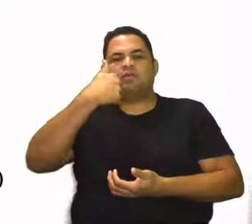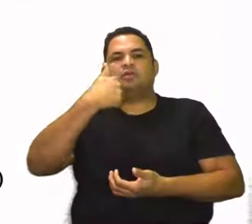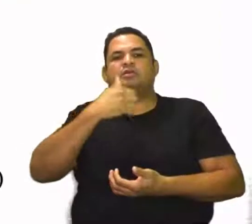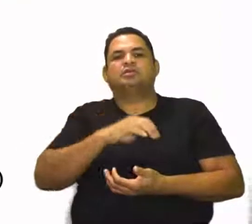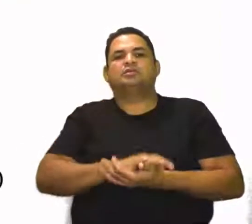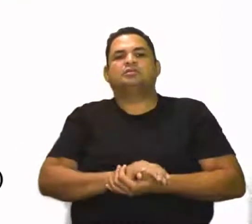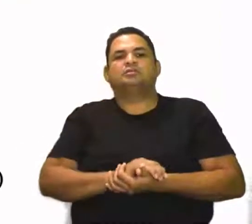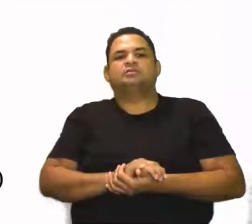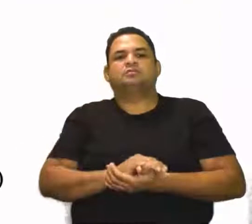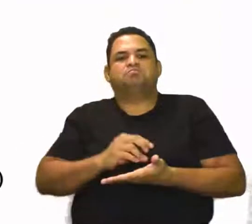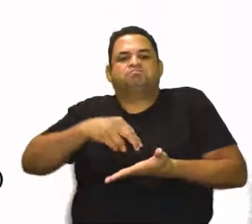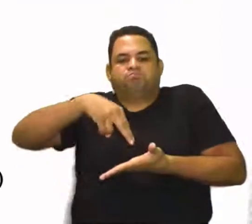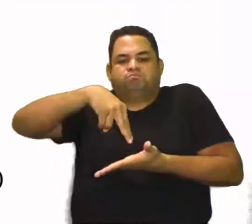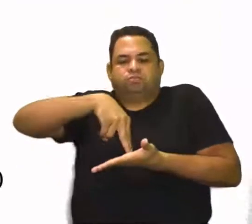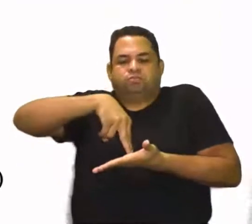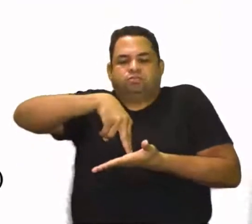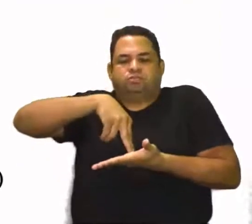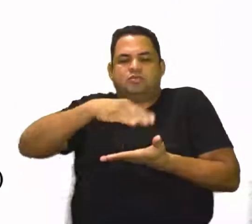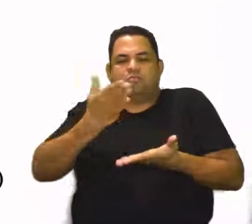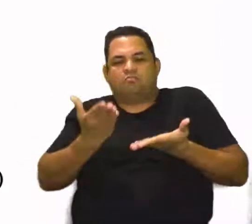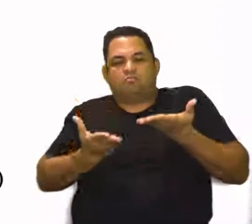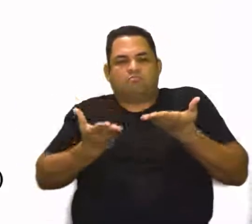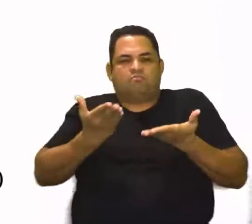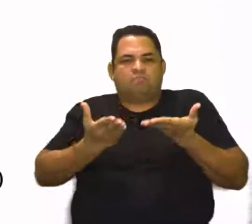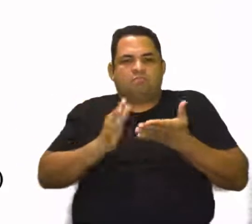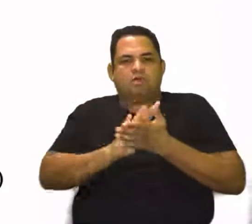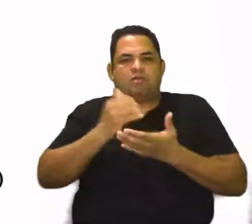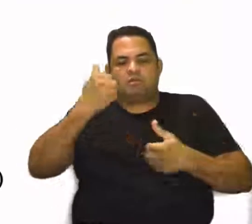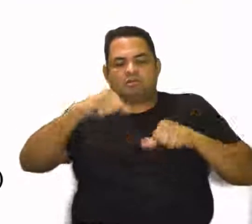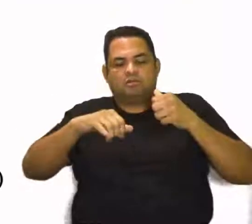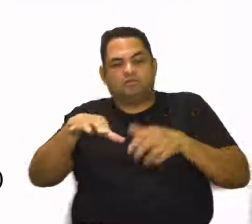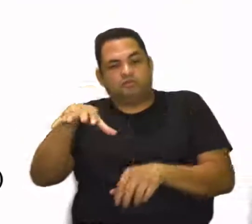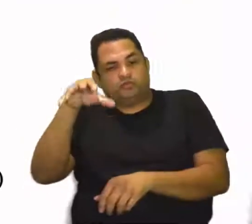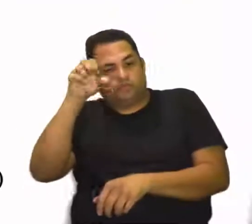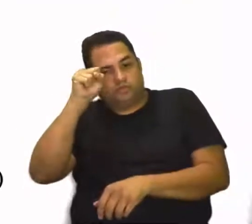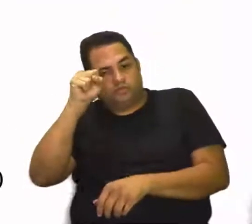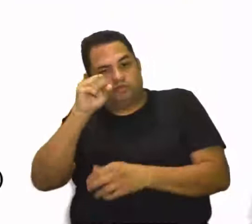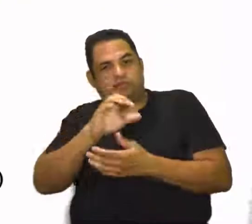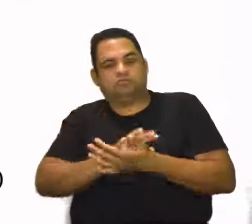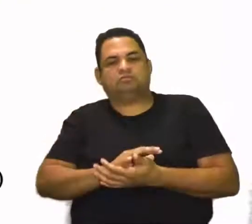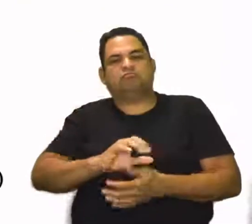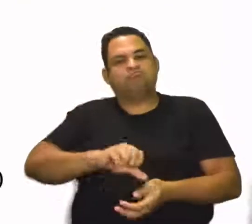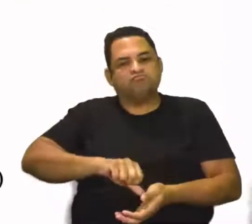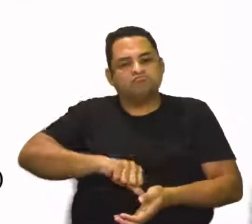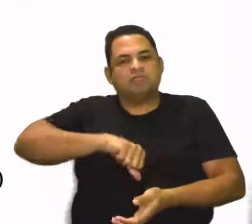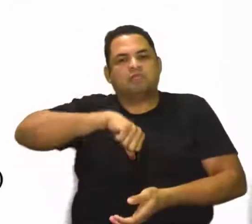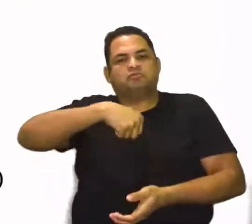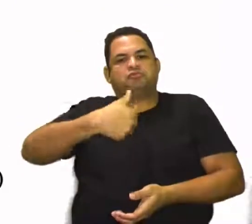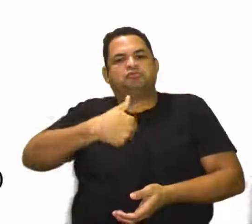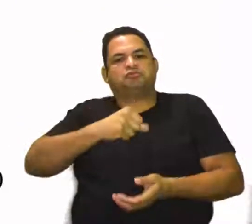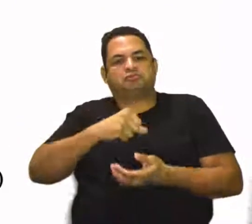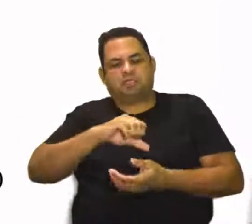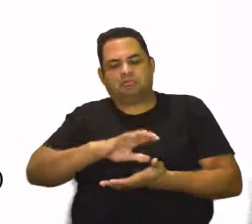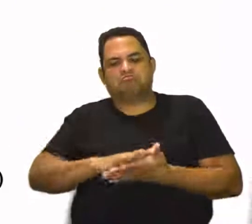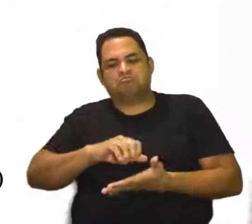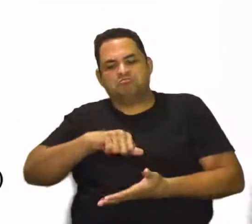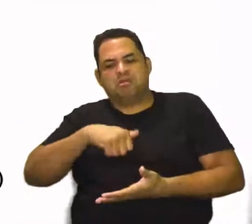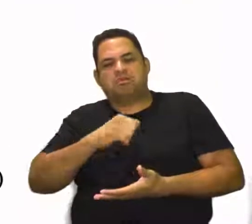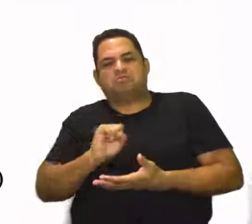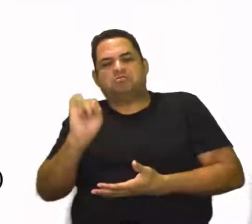Iris? Ela melhora a postura, o equilíbrio, a qualidade do sono, que a gente já mencionou, a autoestima,